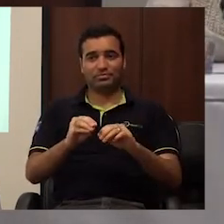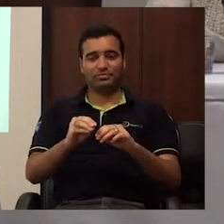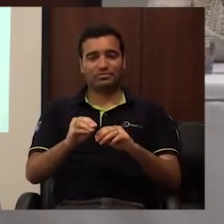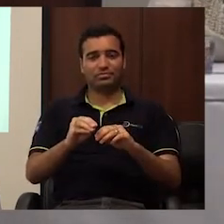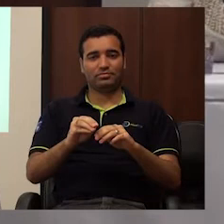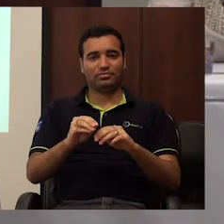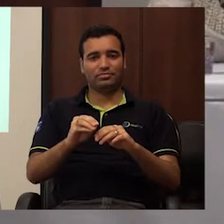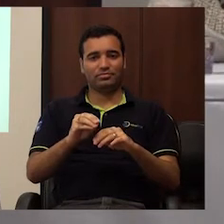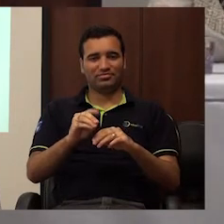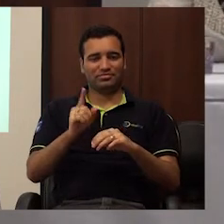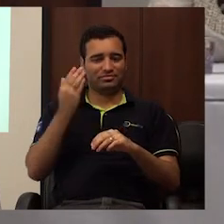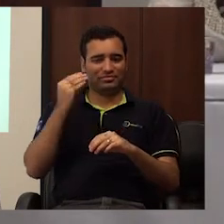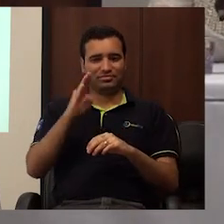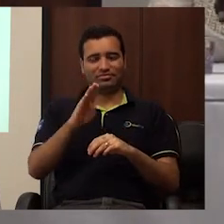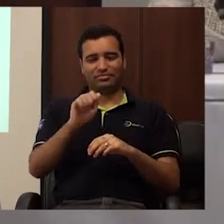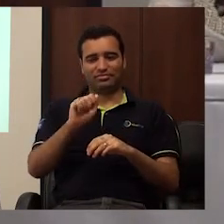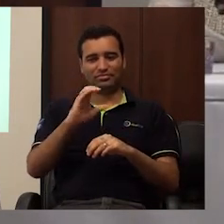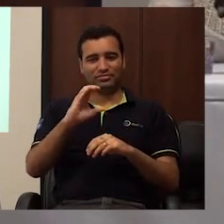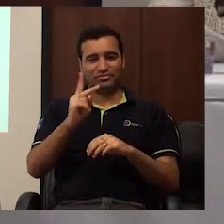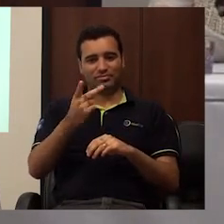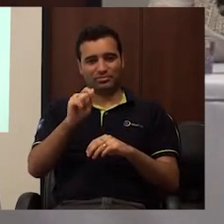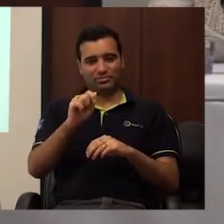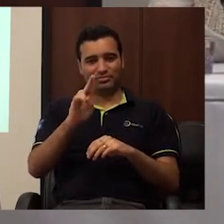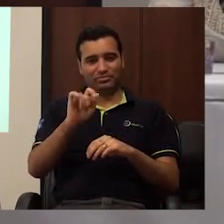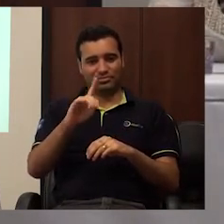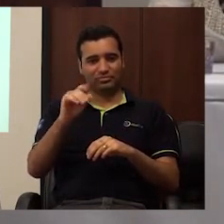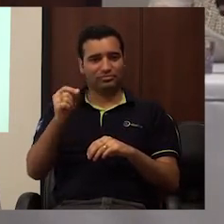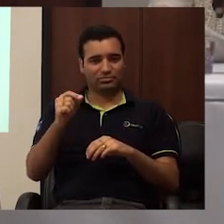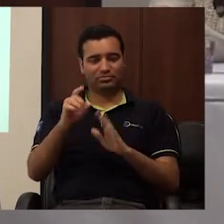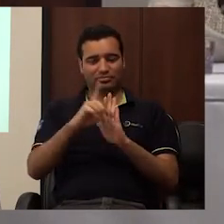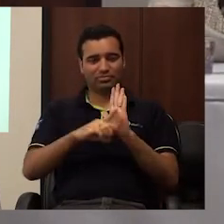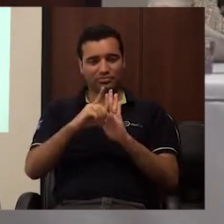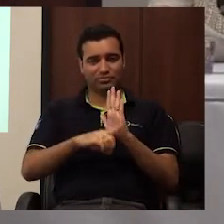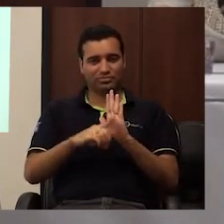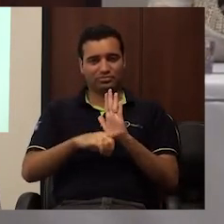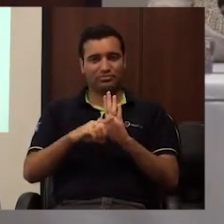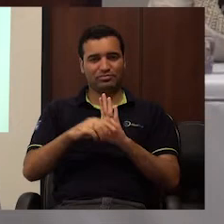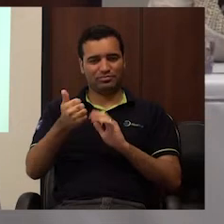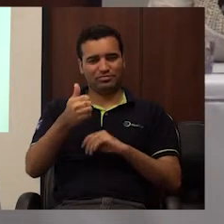como bacharelado, né, pelo decreto 11.090 de 39,